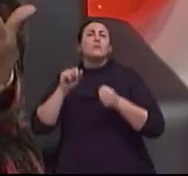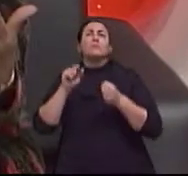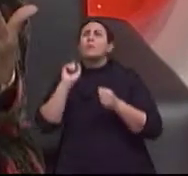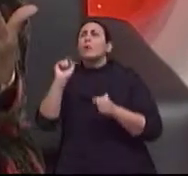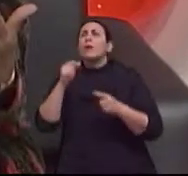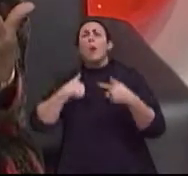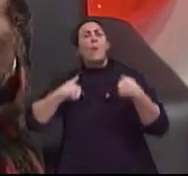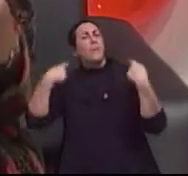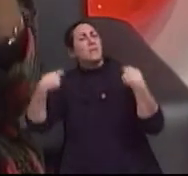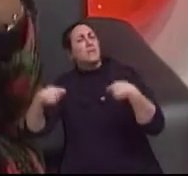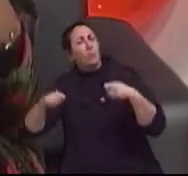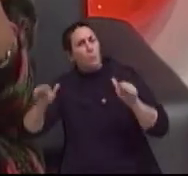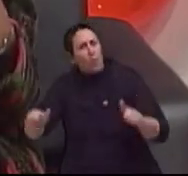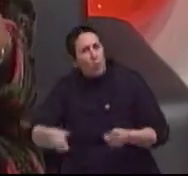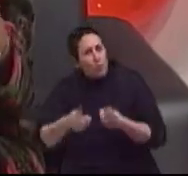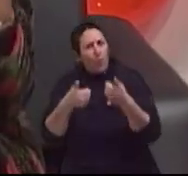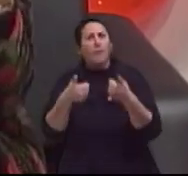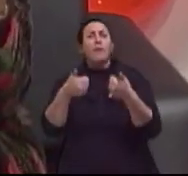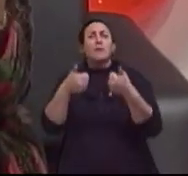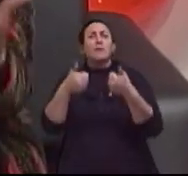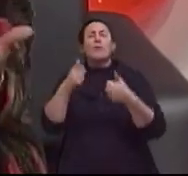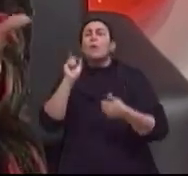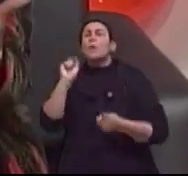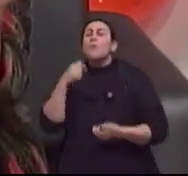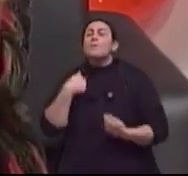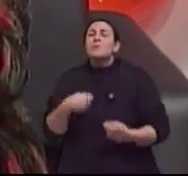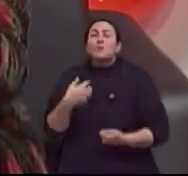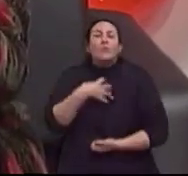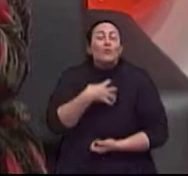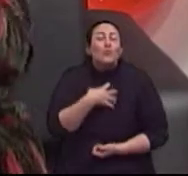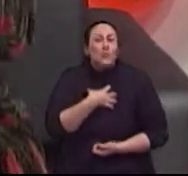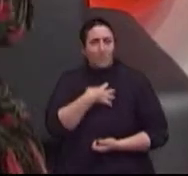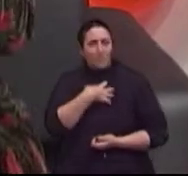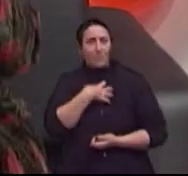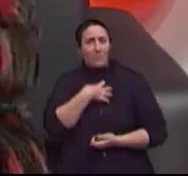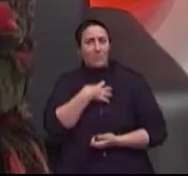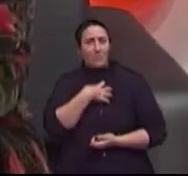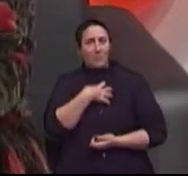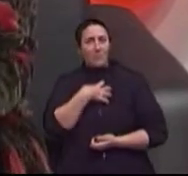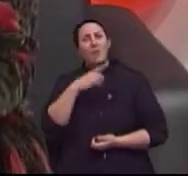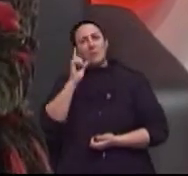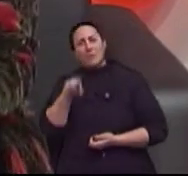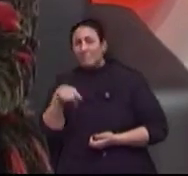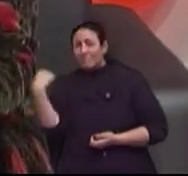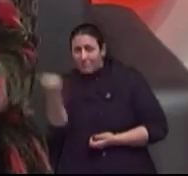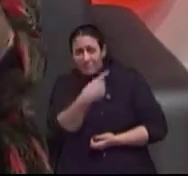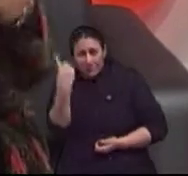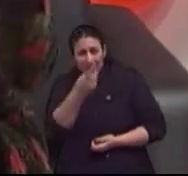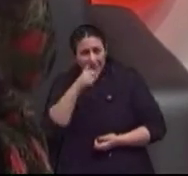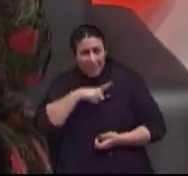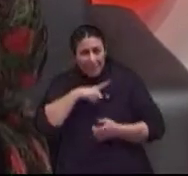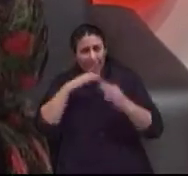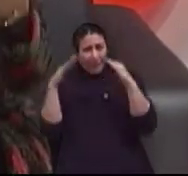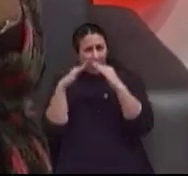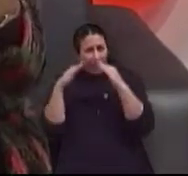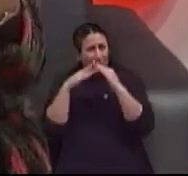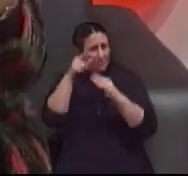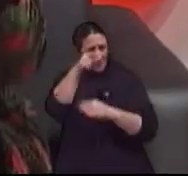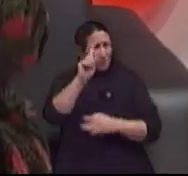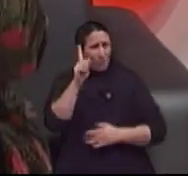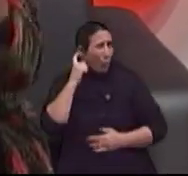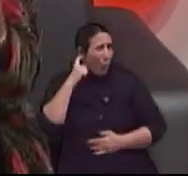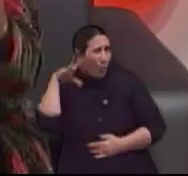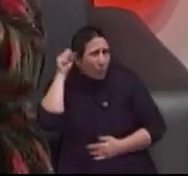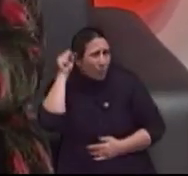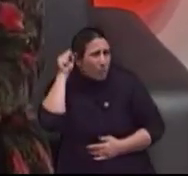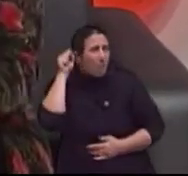eu preciso melhorar e eu preciso dizer o que eu estou sentindo, gente. Por favor, vocês que estão me ouvindo aí em casa, quando não estão